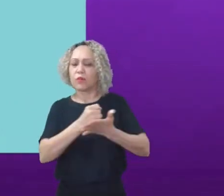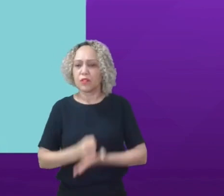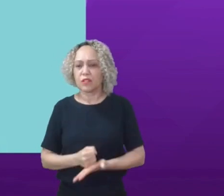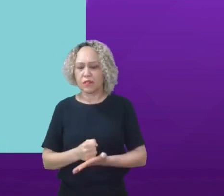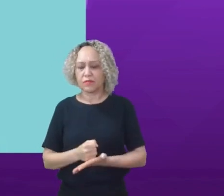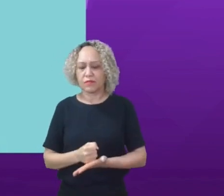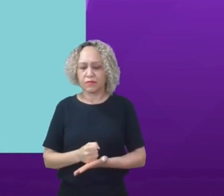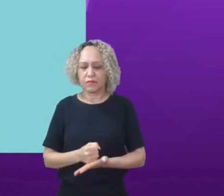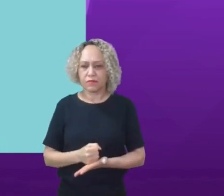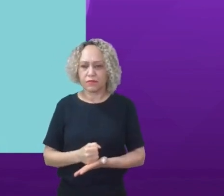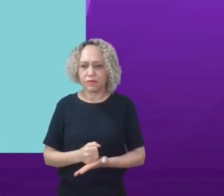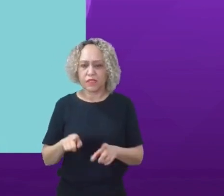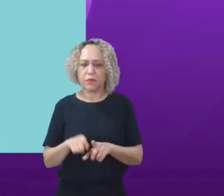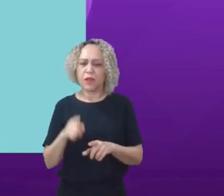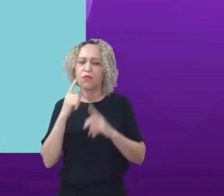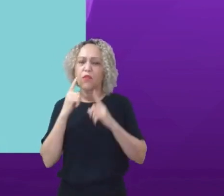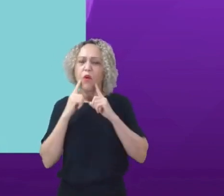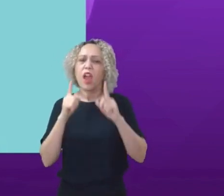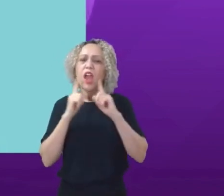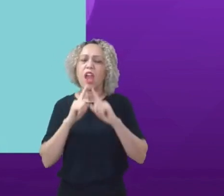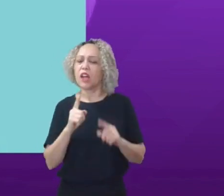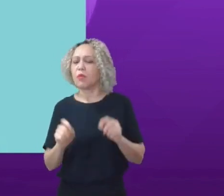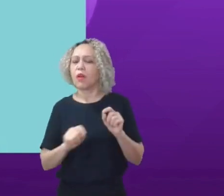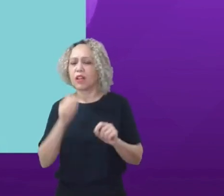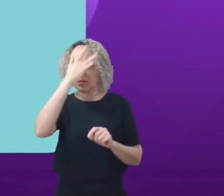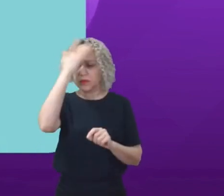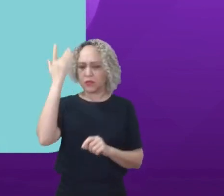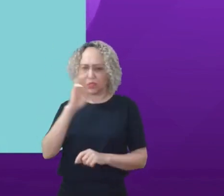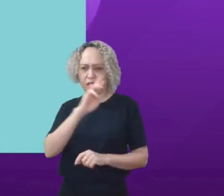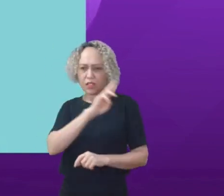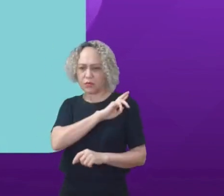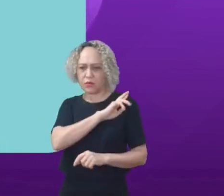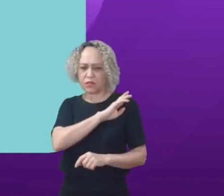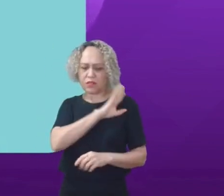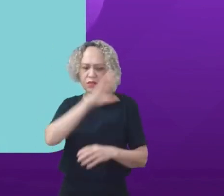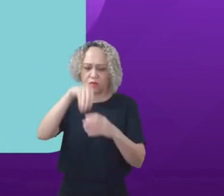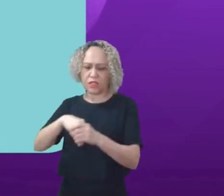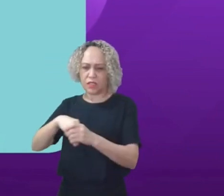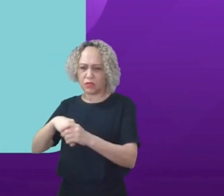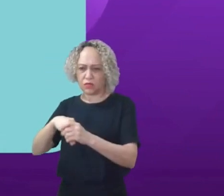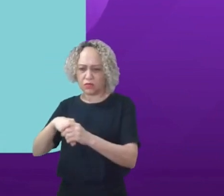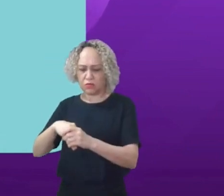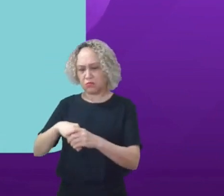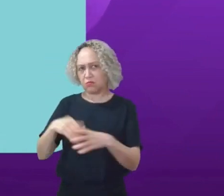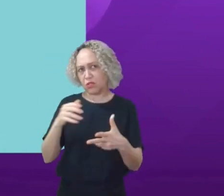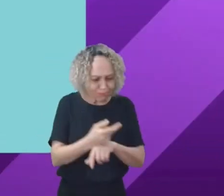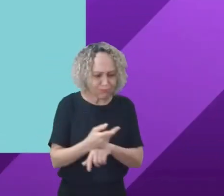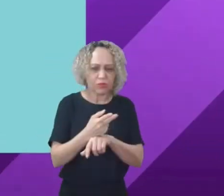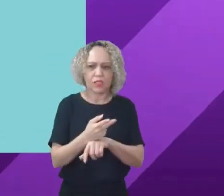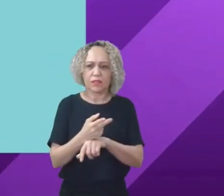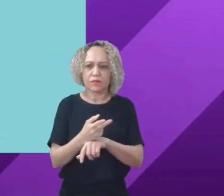propor ou reclamar de quem está à frente nos poderes de garantir esses espaços,